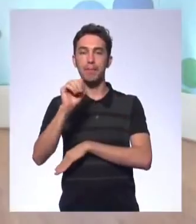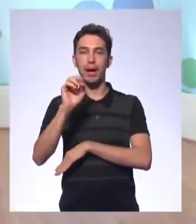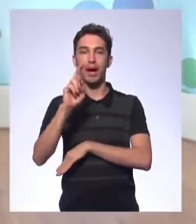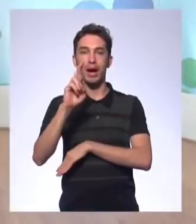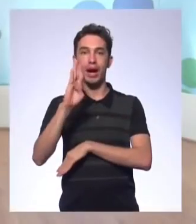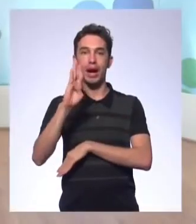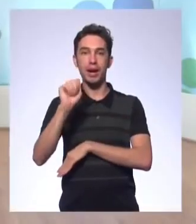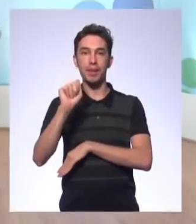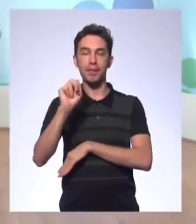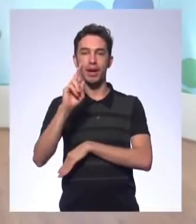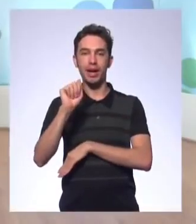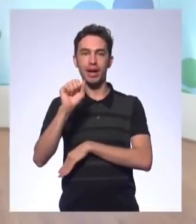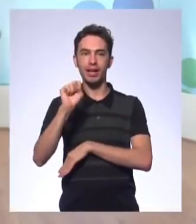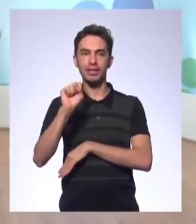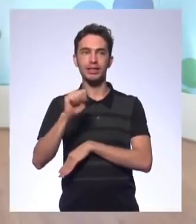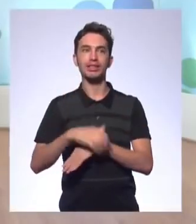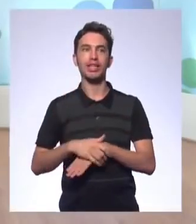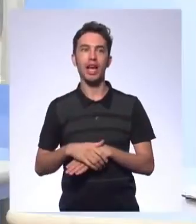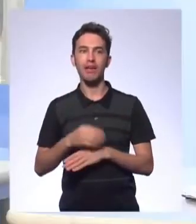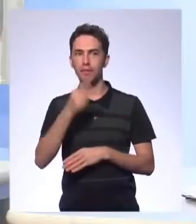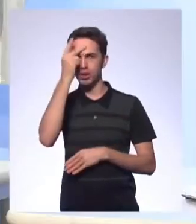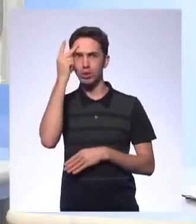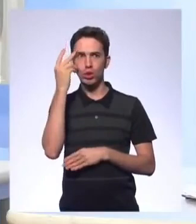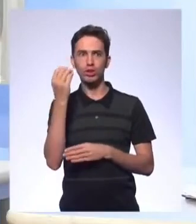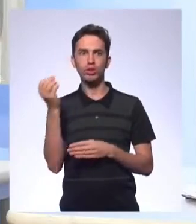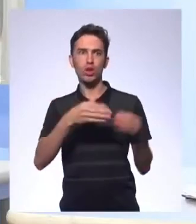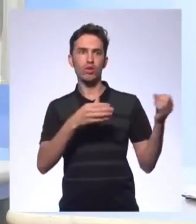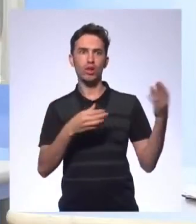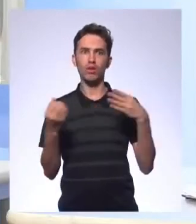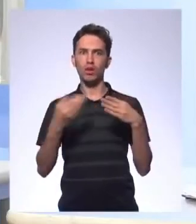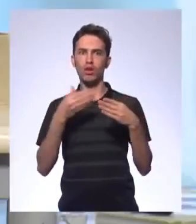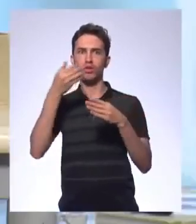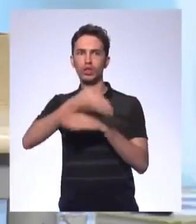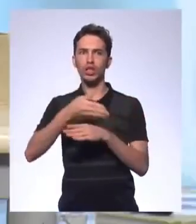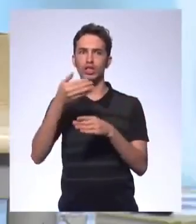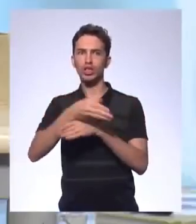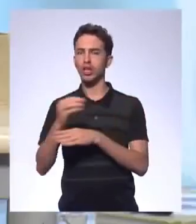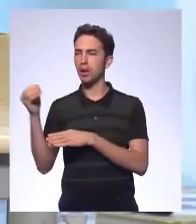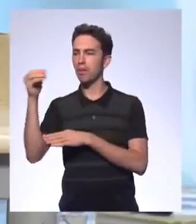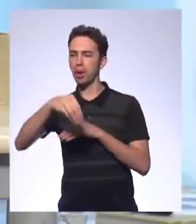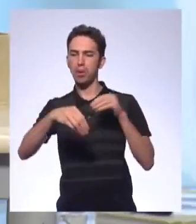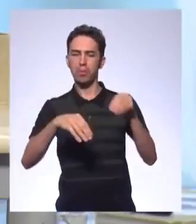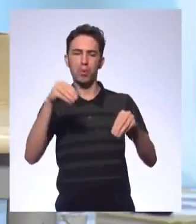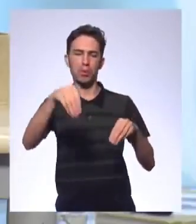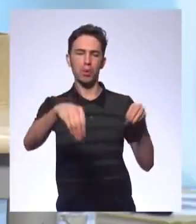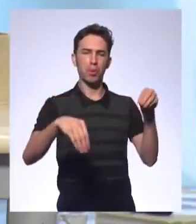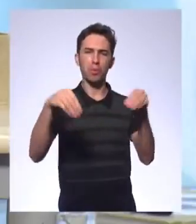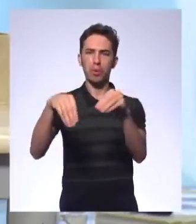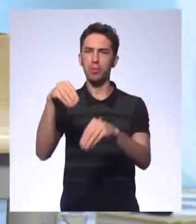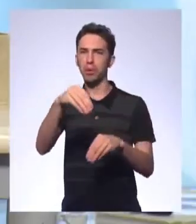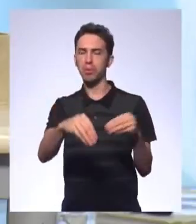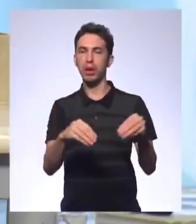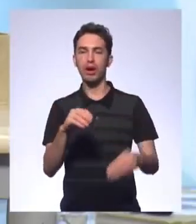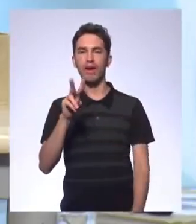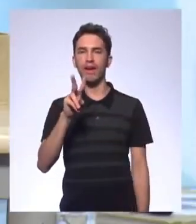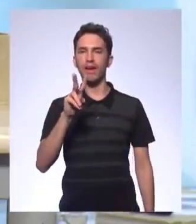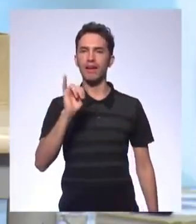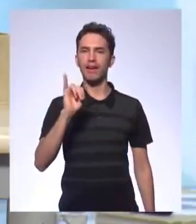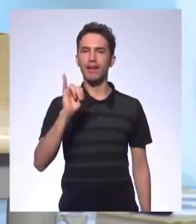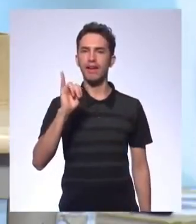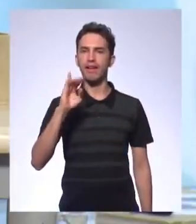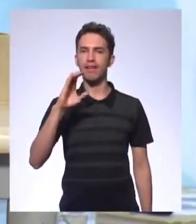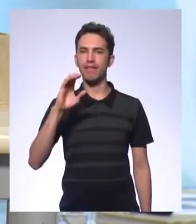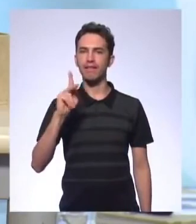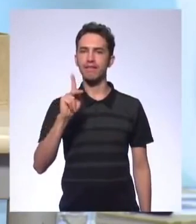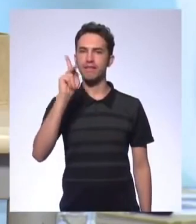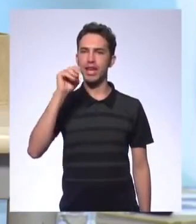bárbaras. Invasões bárbaras. Aí foi chegando um monte de gente diferente, vikings, húngaros, todas pessoas muito